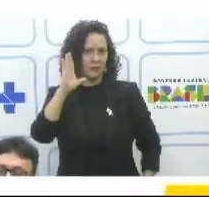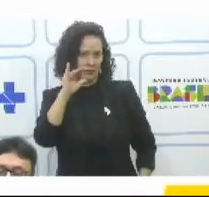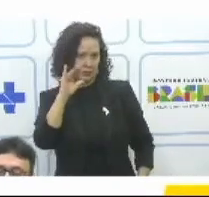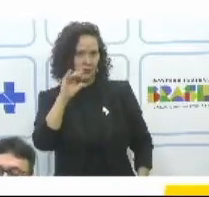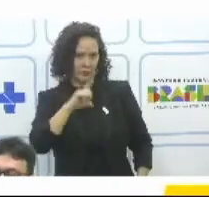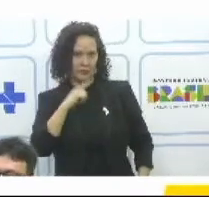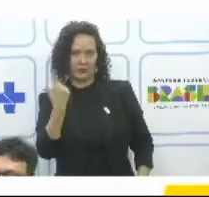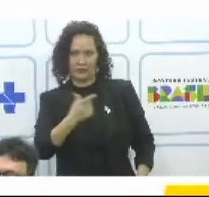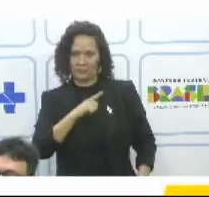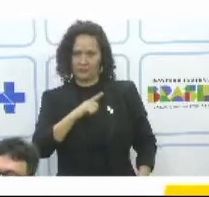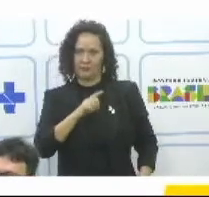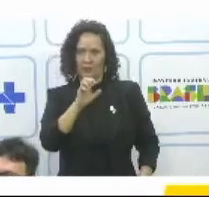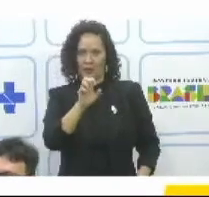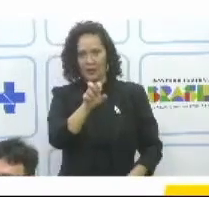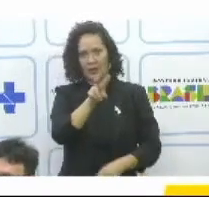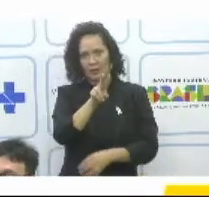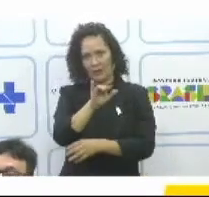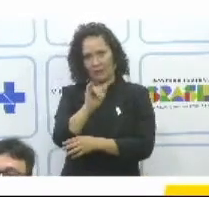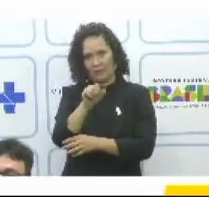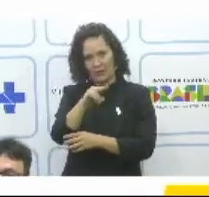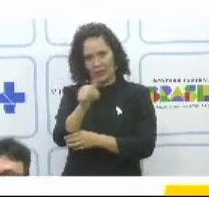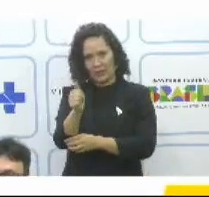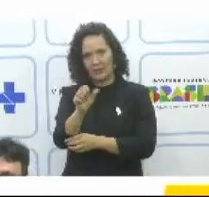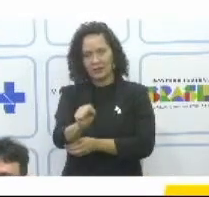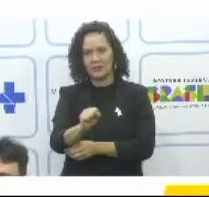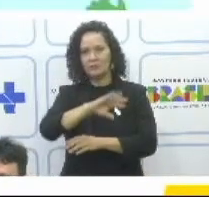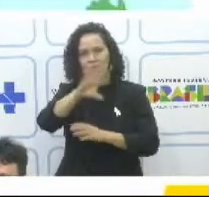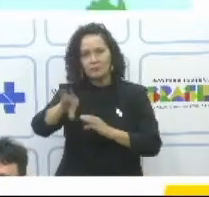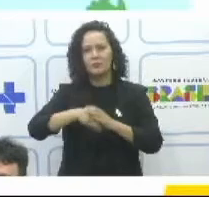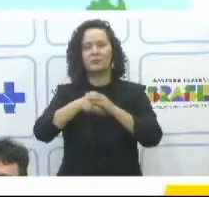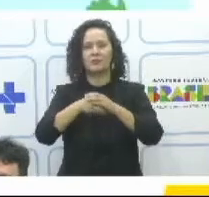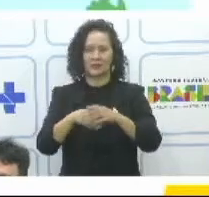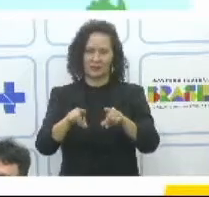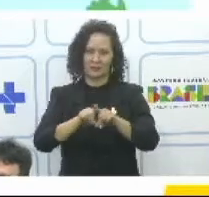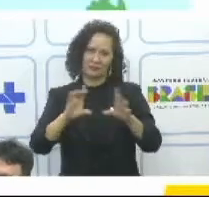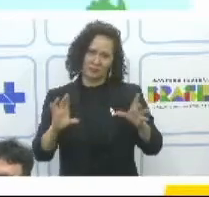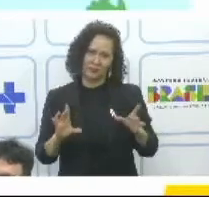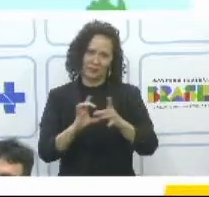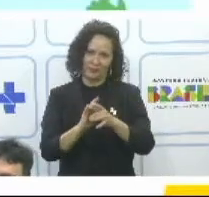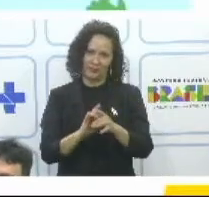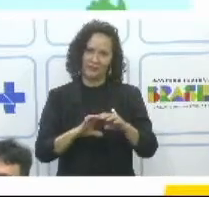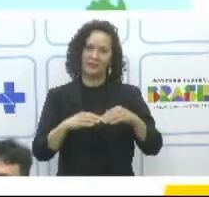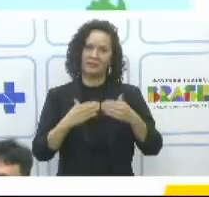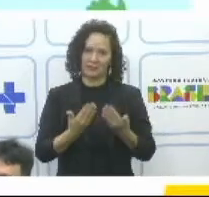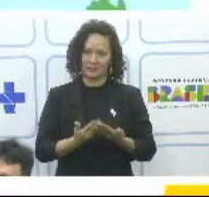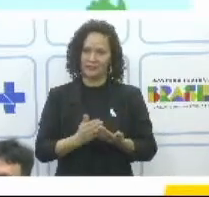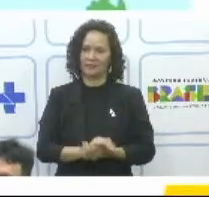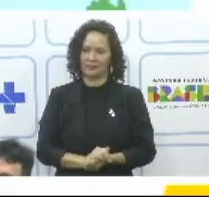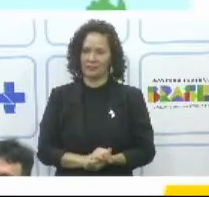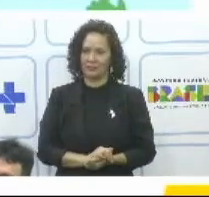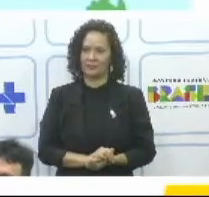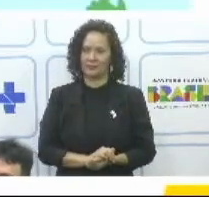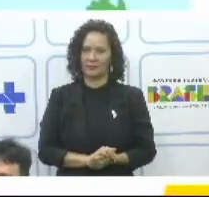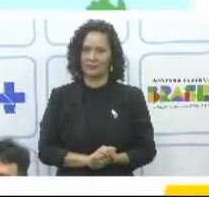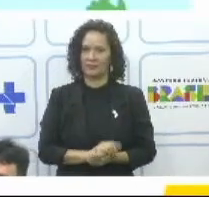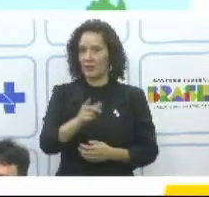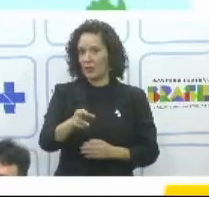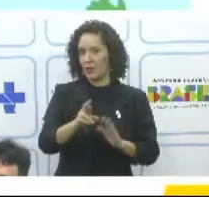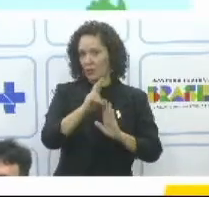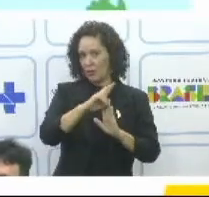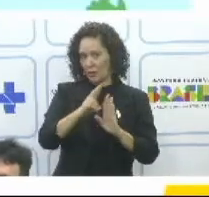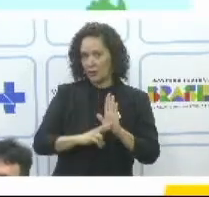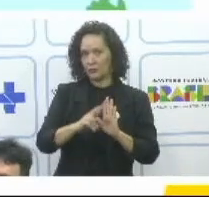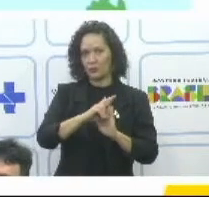científicas, né, a partir dessa incorporação também. Né? Então, esse é um